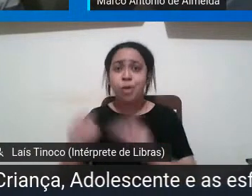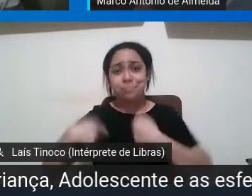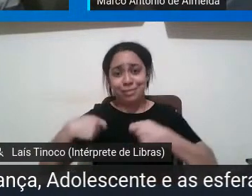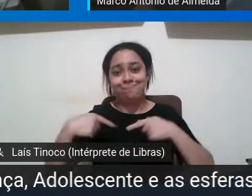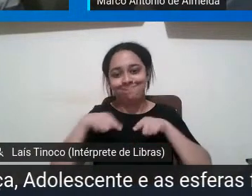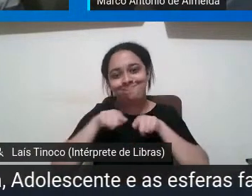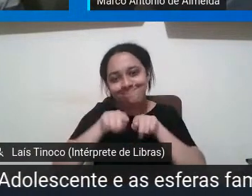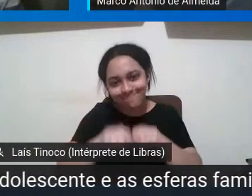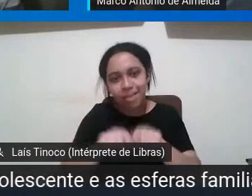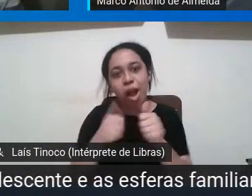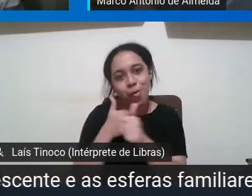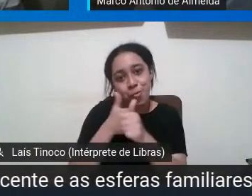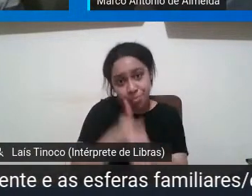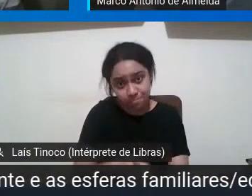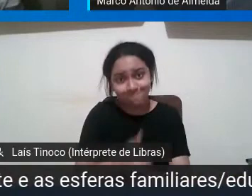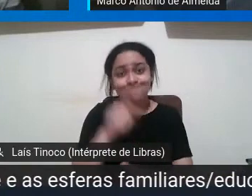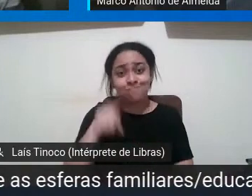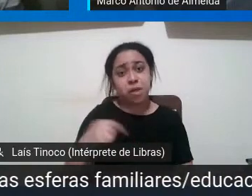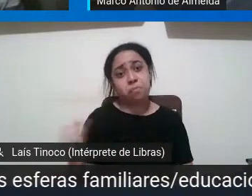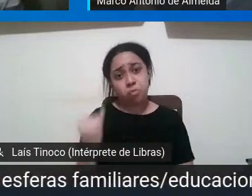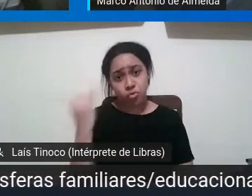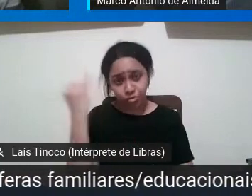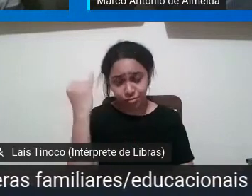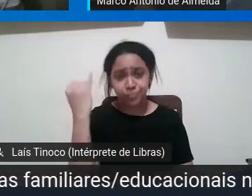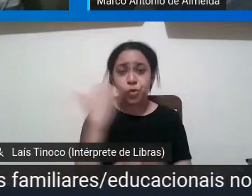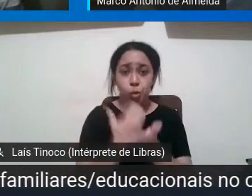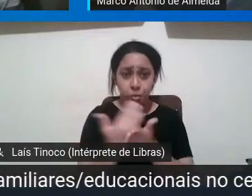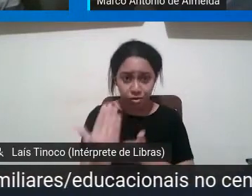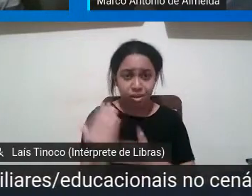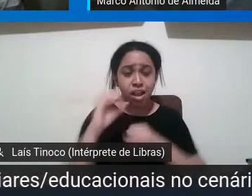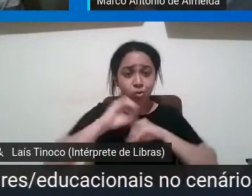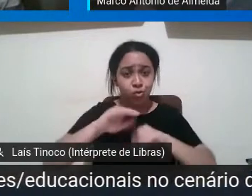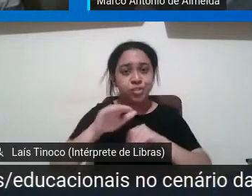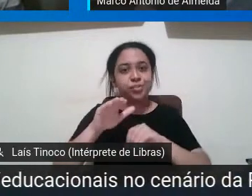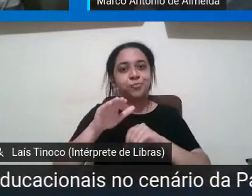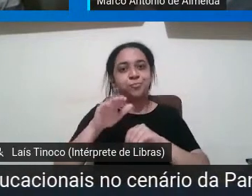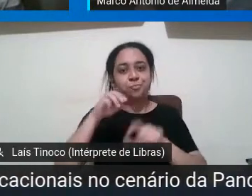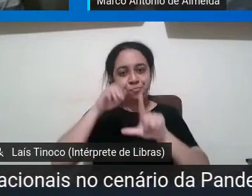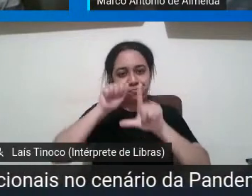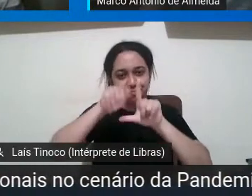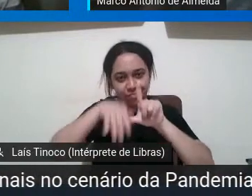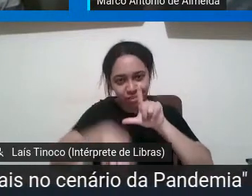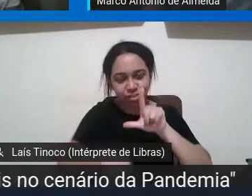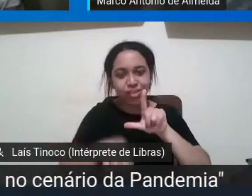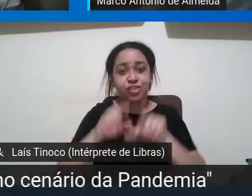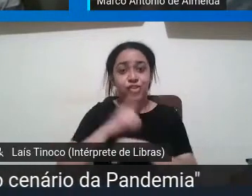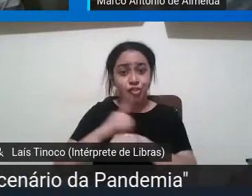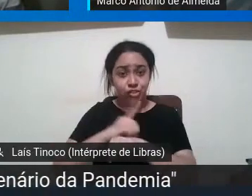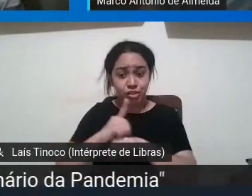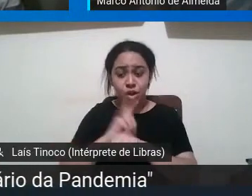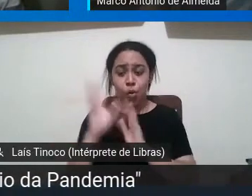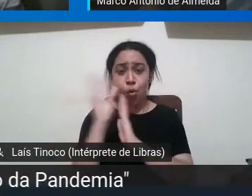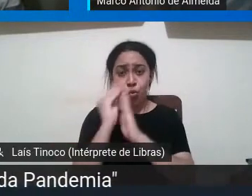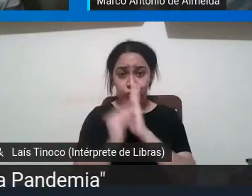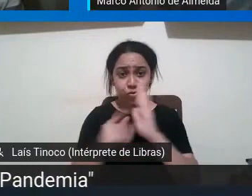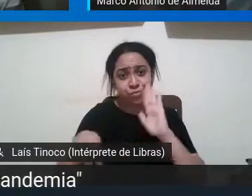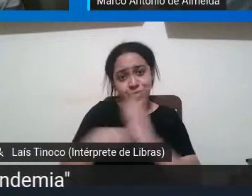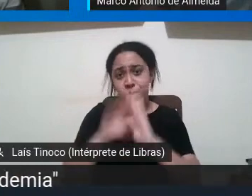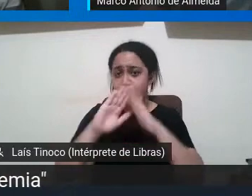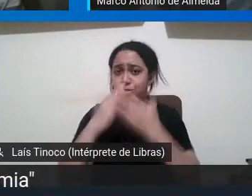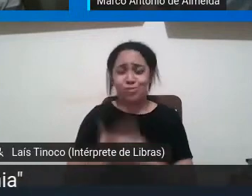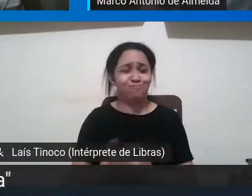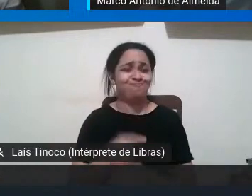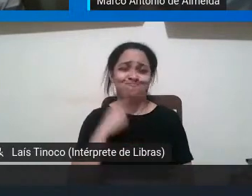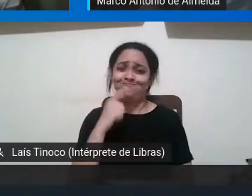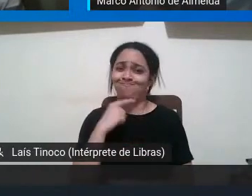daí a importância de se introduzir a educação midiática digital como conteúdo escolar não dá mais para fugir